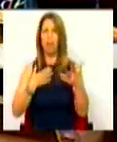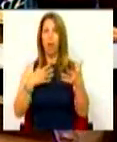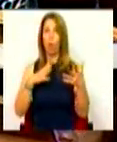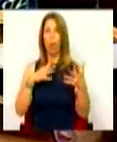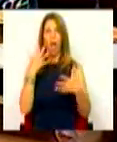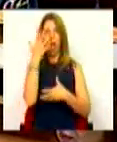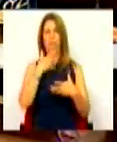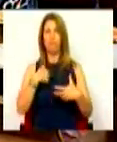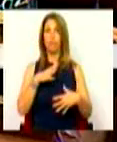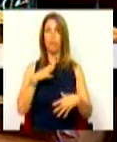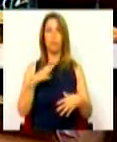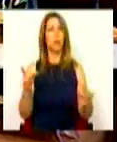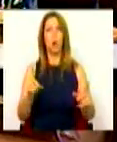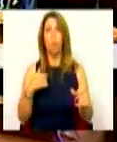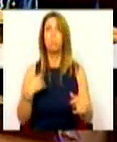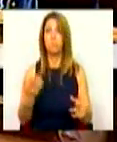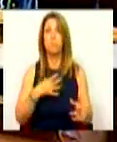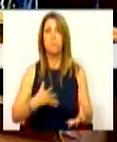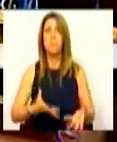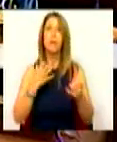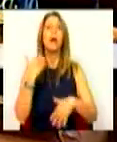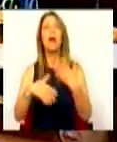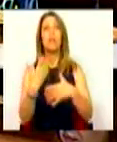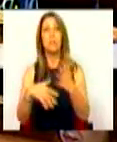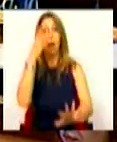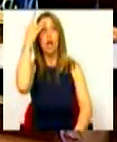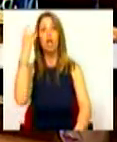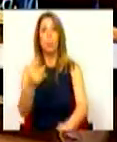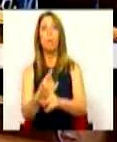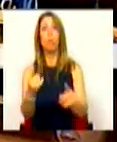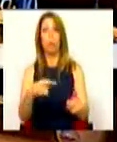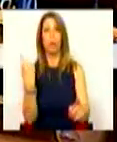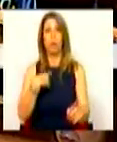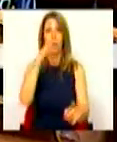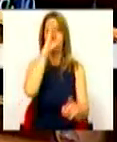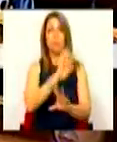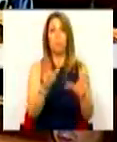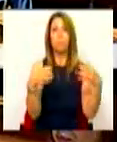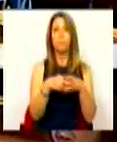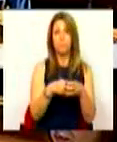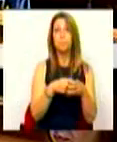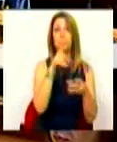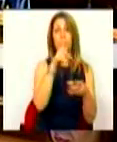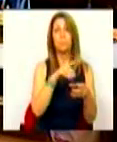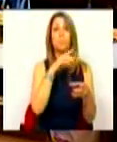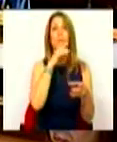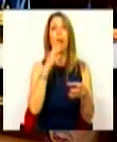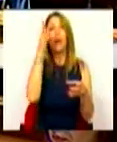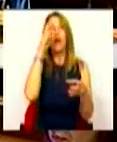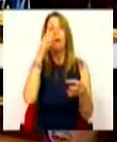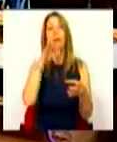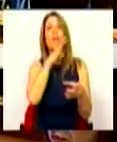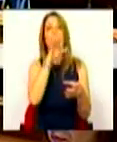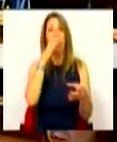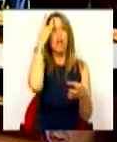em Setúbal porque sabemos que num agregado familiar, e foi aqui dito que o Governo engana, que o Governo ilude, eu gostava de perguntar